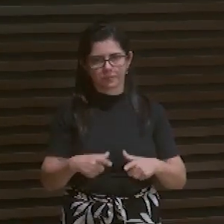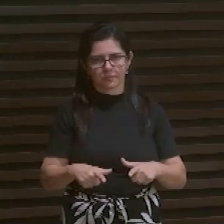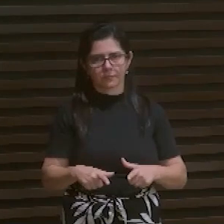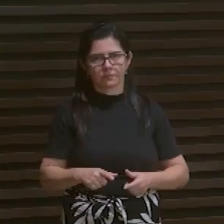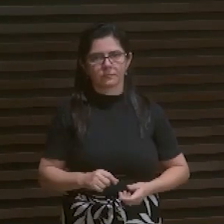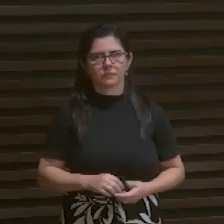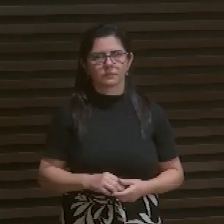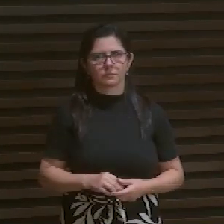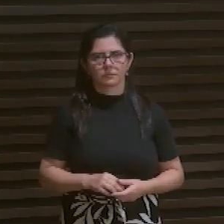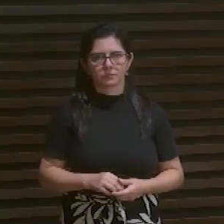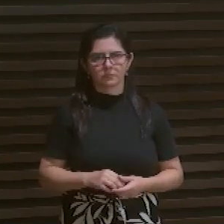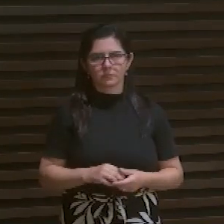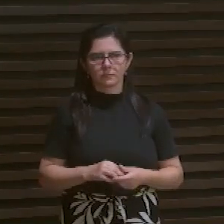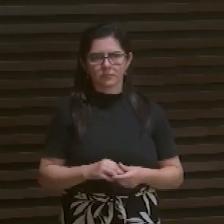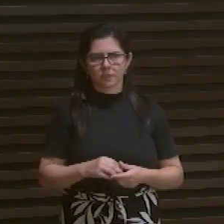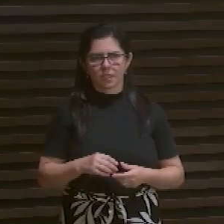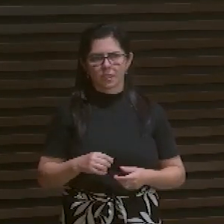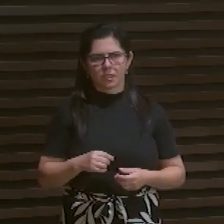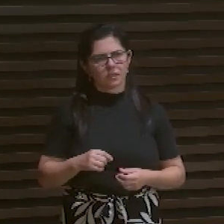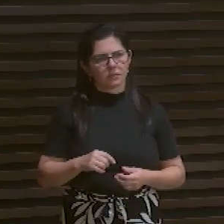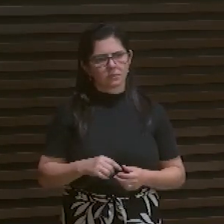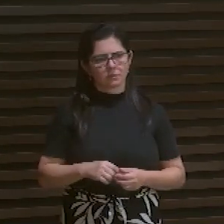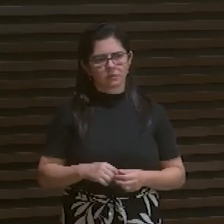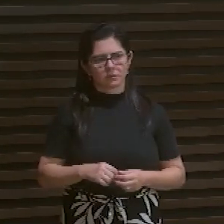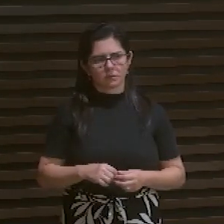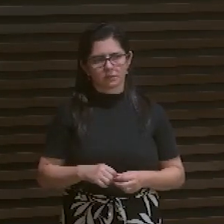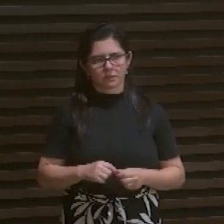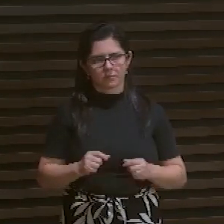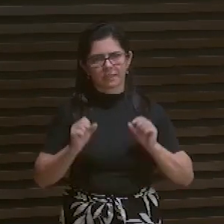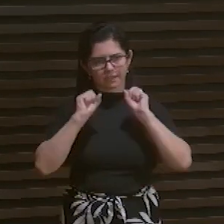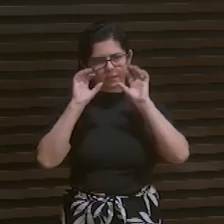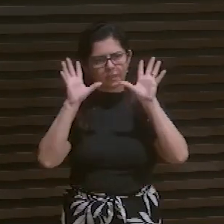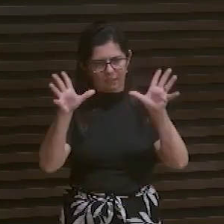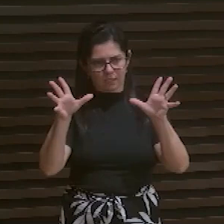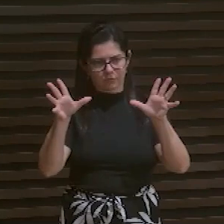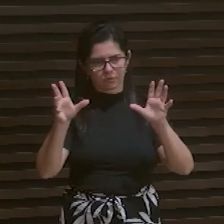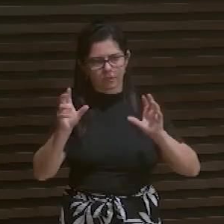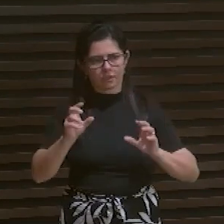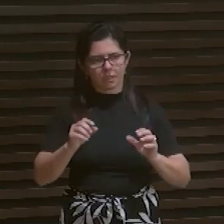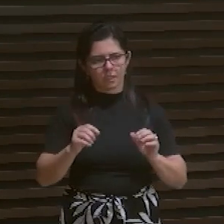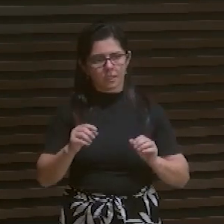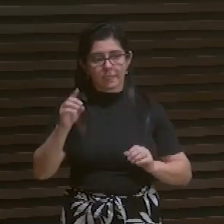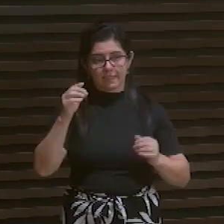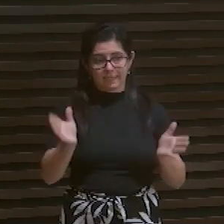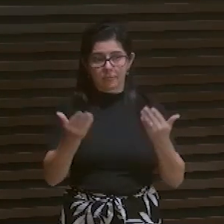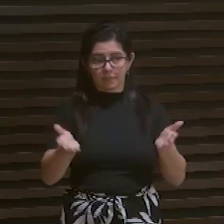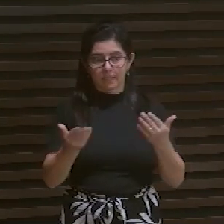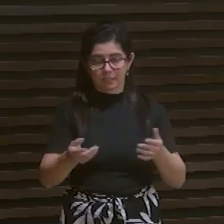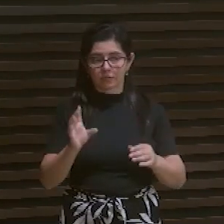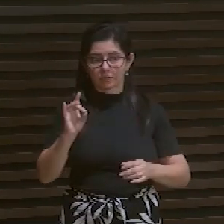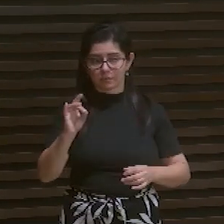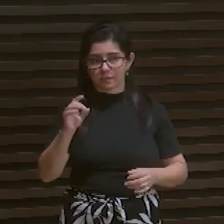clara, mas mais claro que isso está a ênfase no Senhor e não nos homens. Uns preparam o terreno, outros plantam,